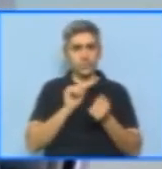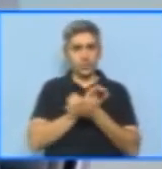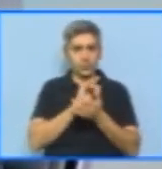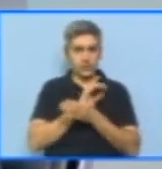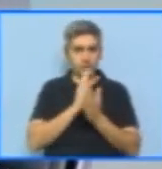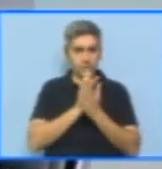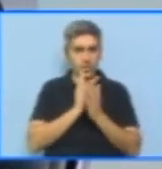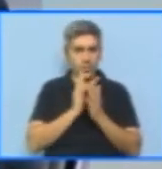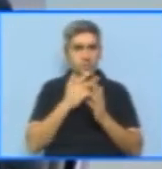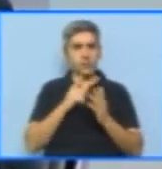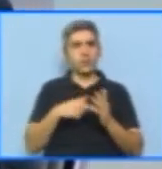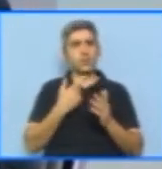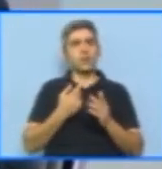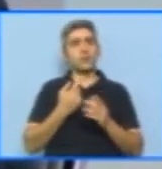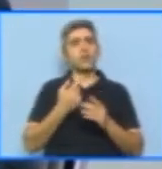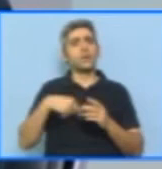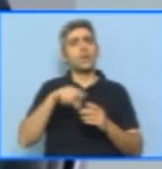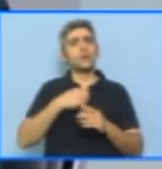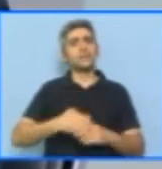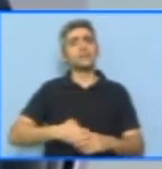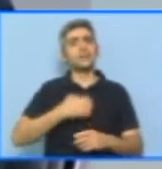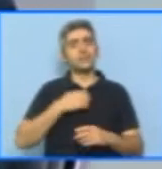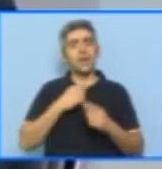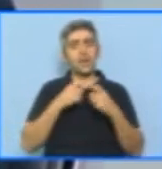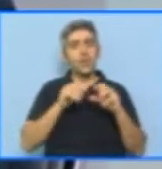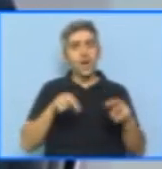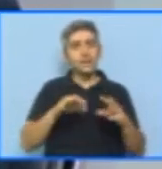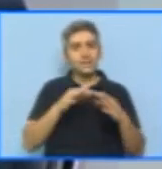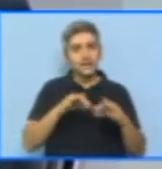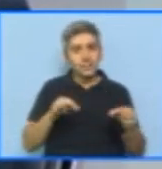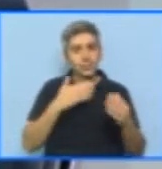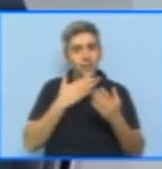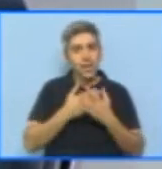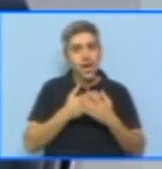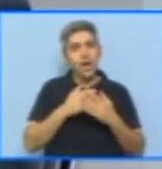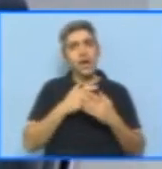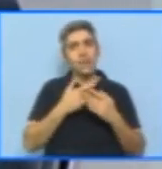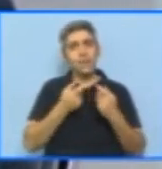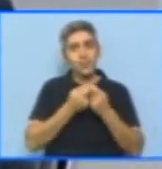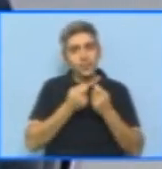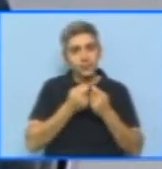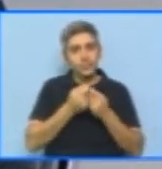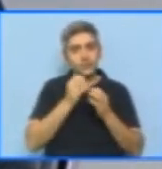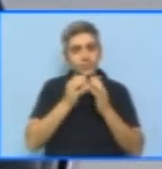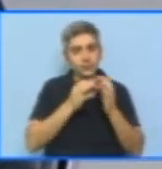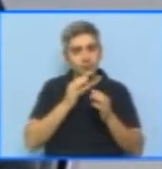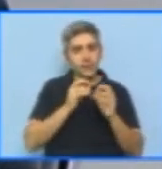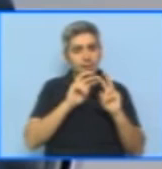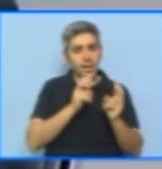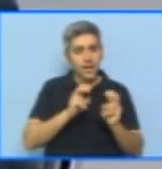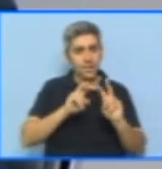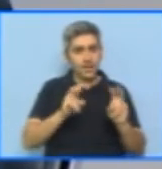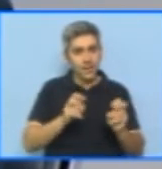notícias. Porque, de facto, sentimos que é com esta descodificação da linguagem, com a simplicidade, com a proximidade ao tratamento dos